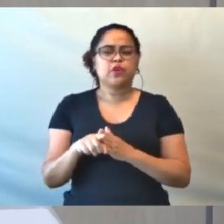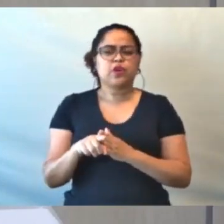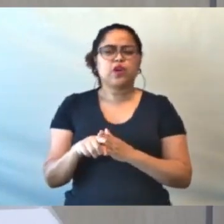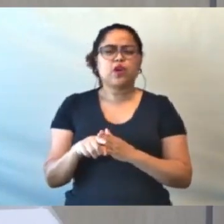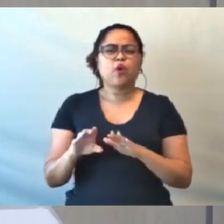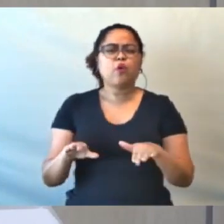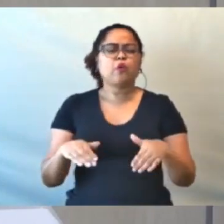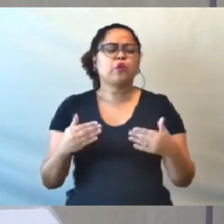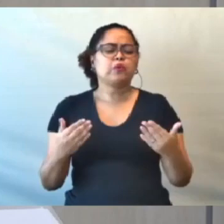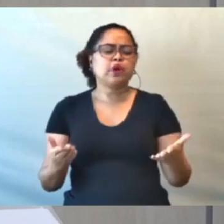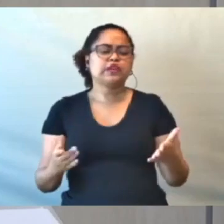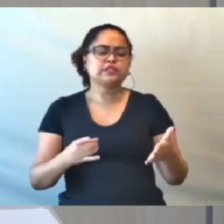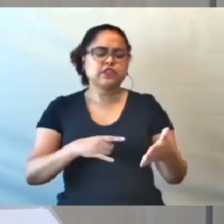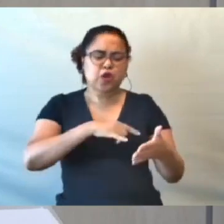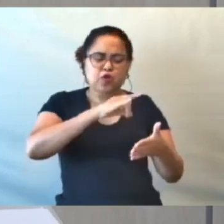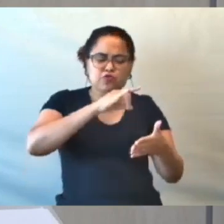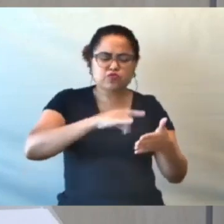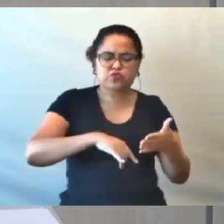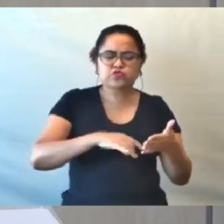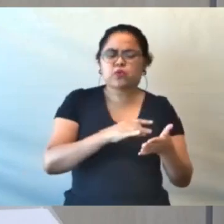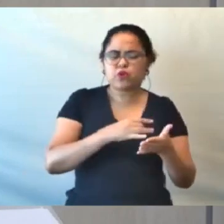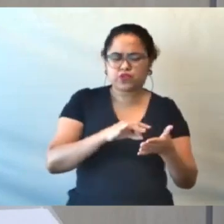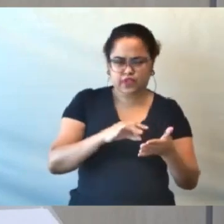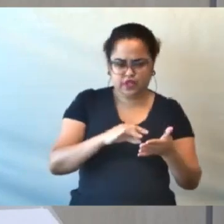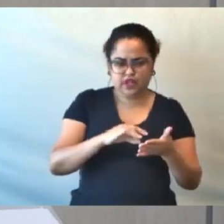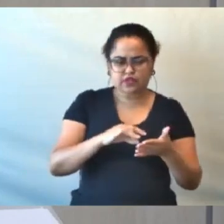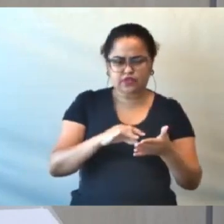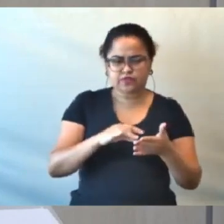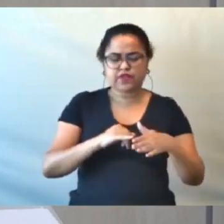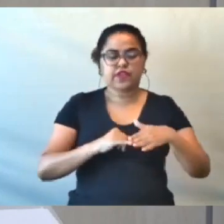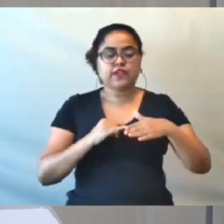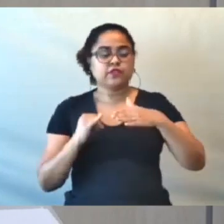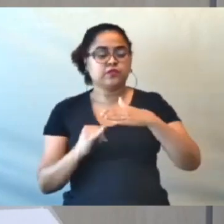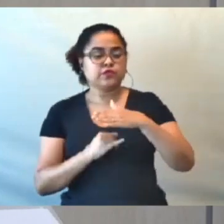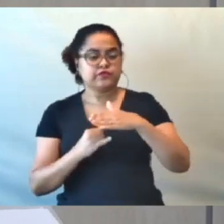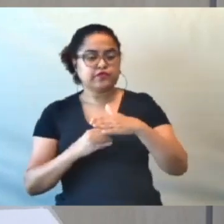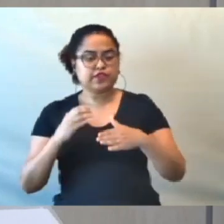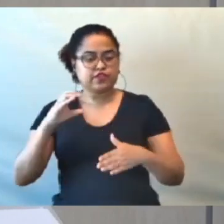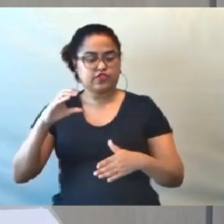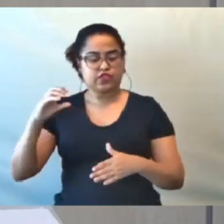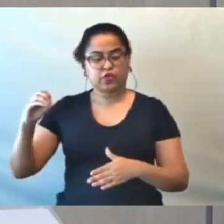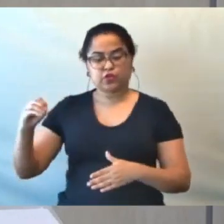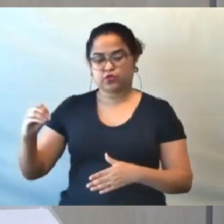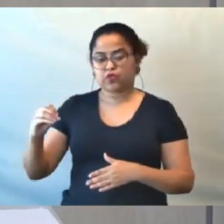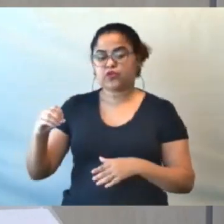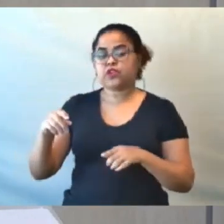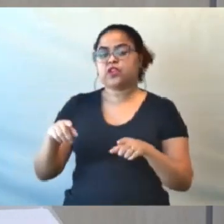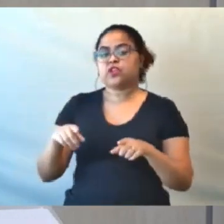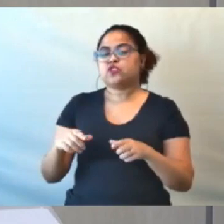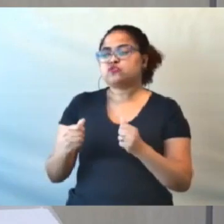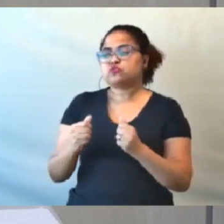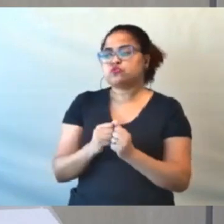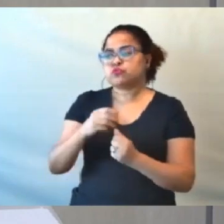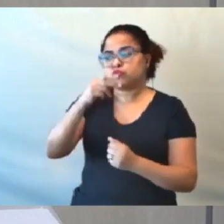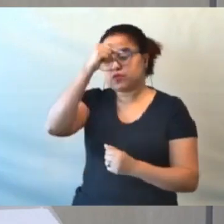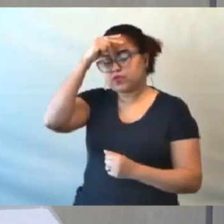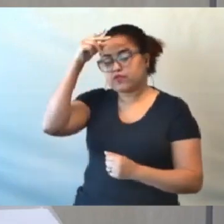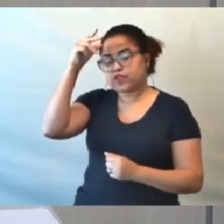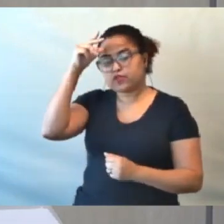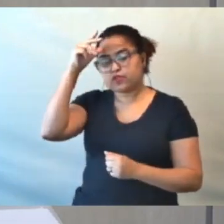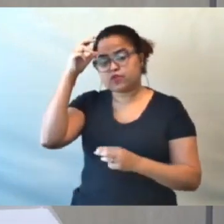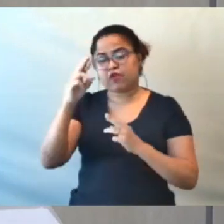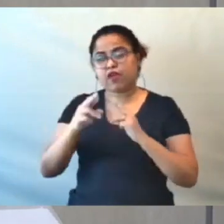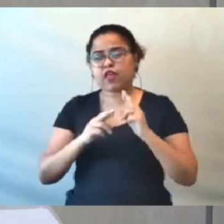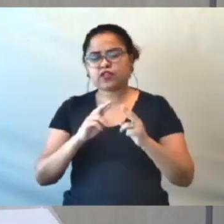quais foram os contratos celebrados entre a Fundação Cristiano Ottoni e a Prefeitura de Belo Horizonte relacionados com os tratamentos de água